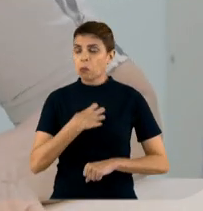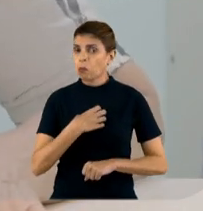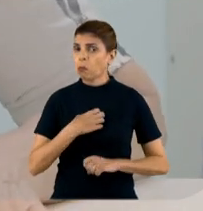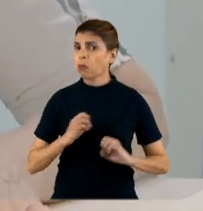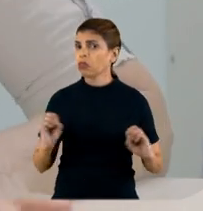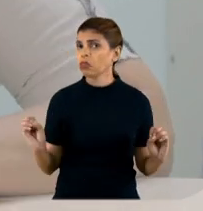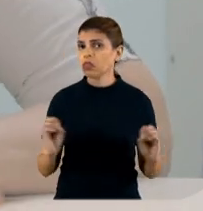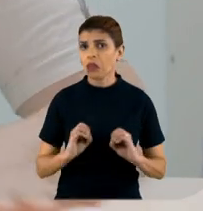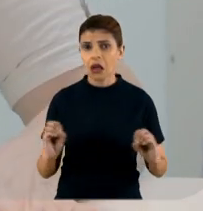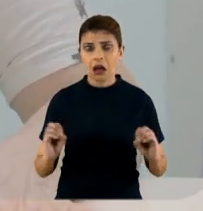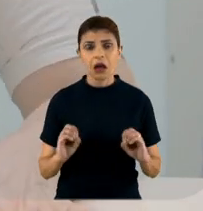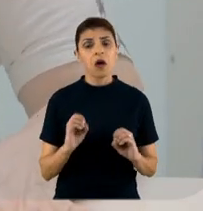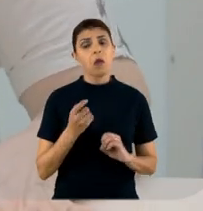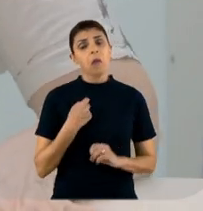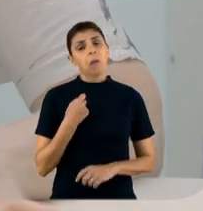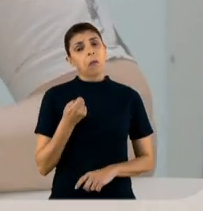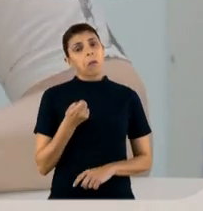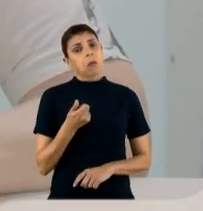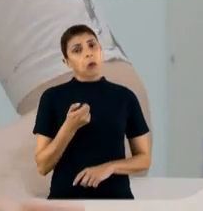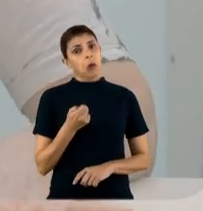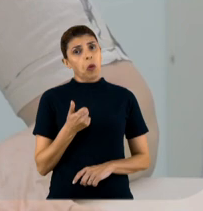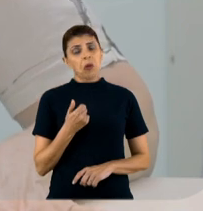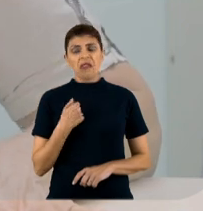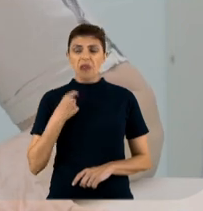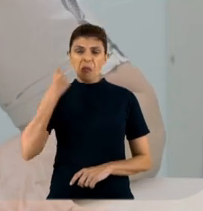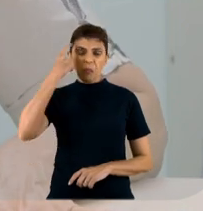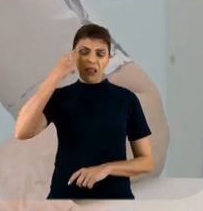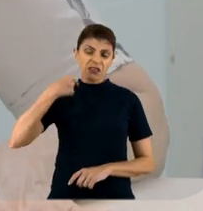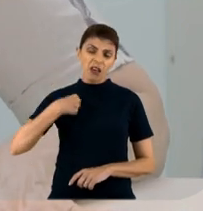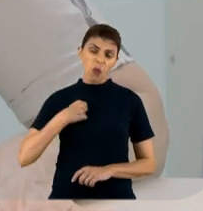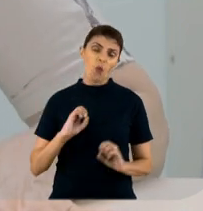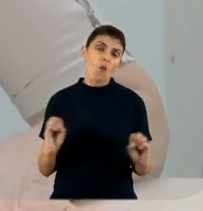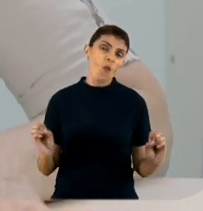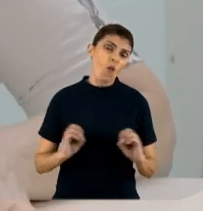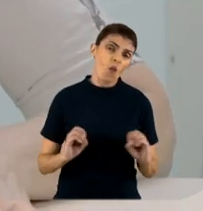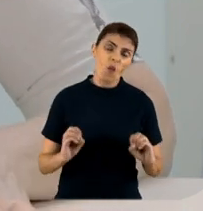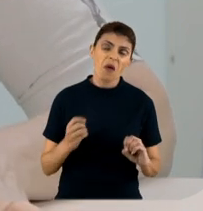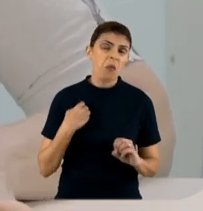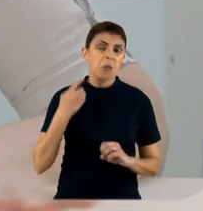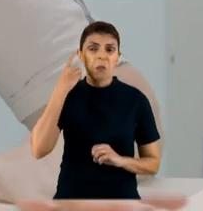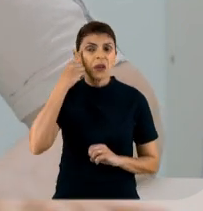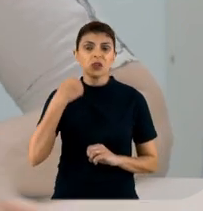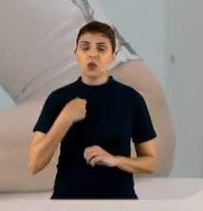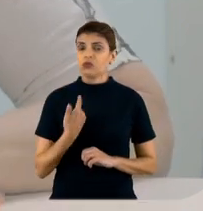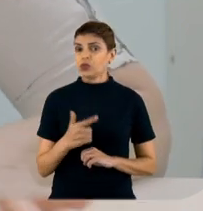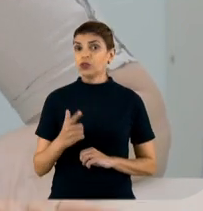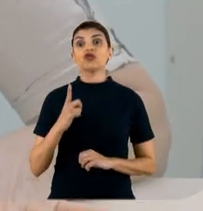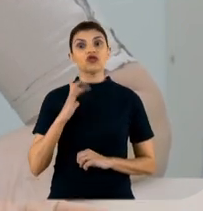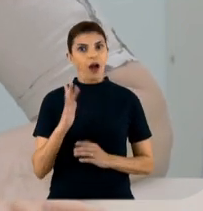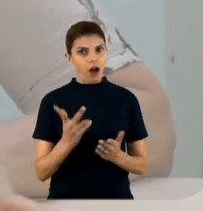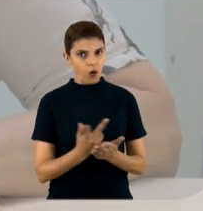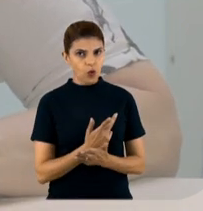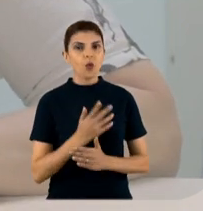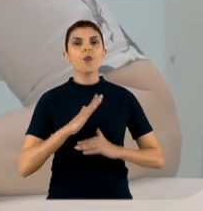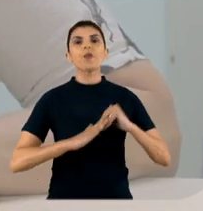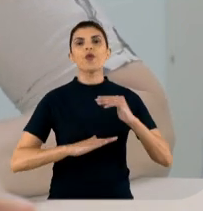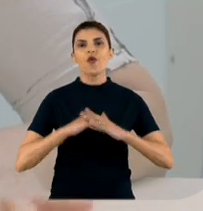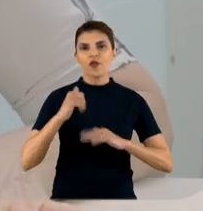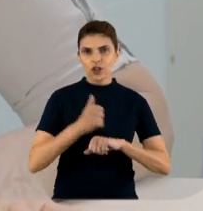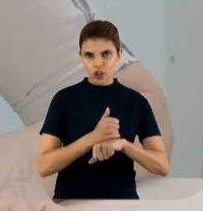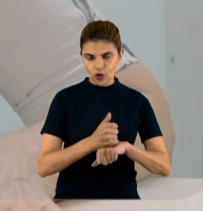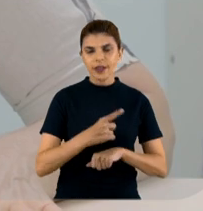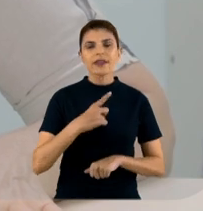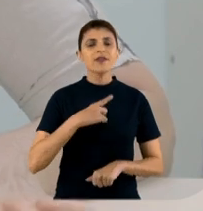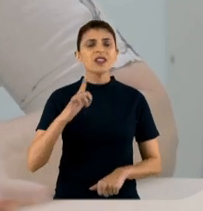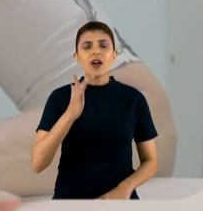sintomas né ou com muito pouco sintoma que ela não vai achar que teve eh a gente já teve casos em profissionais do in que a pessoa tinha